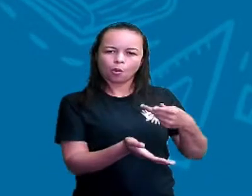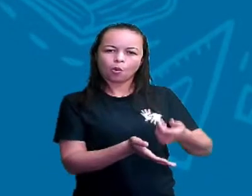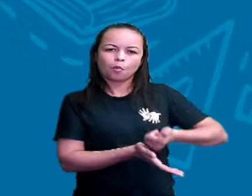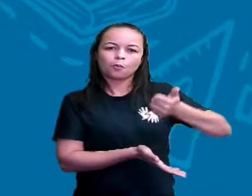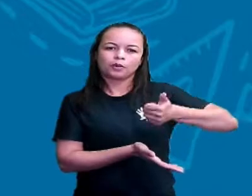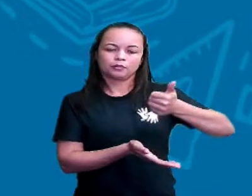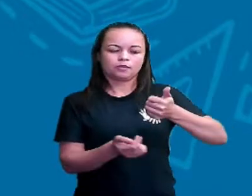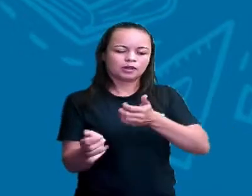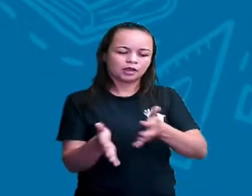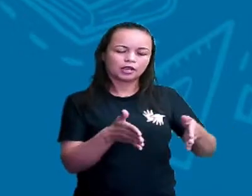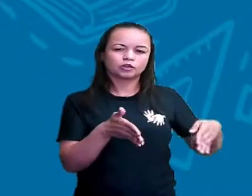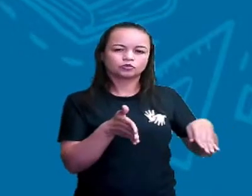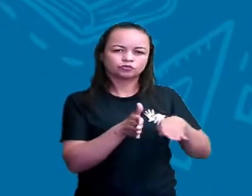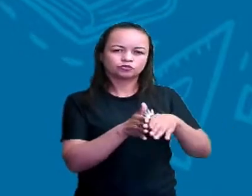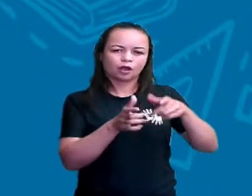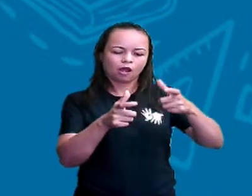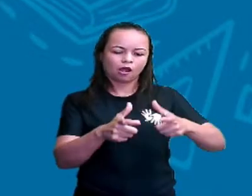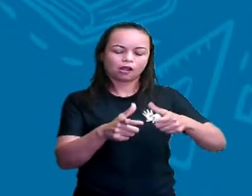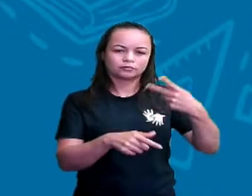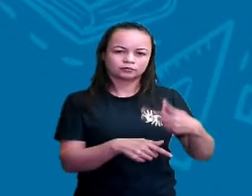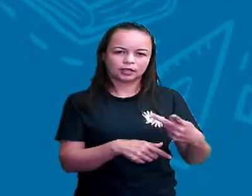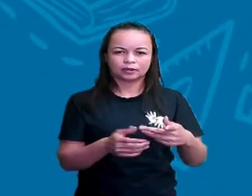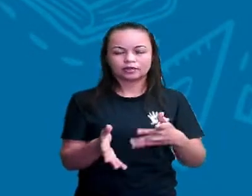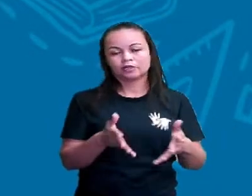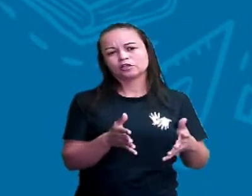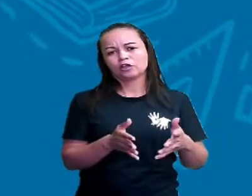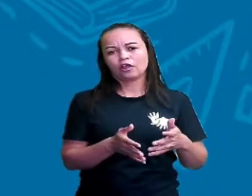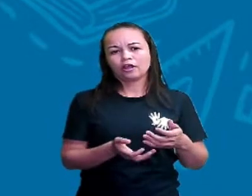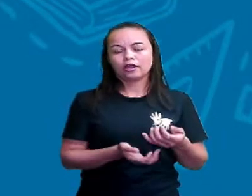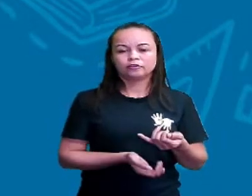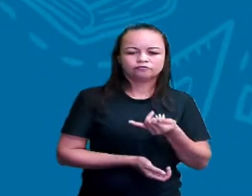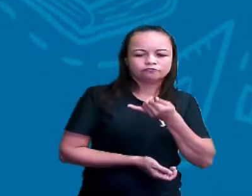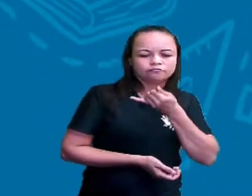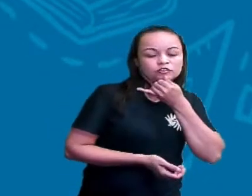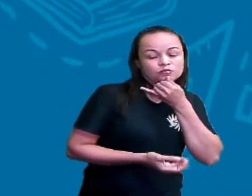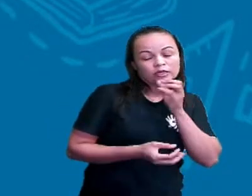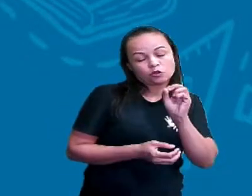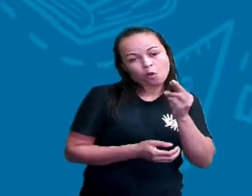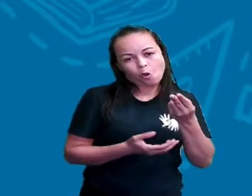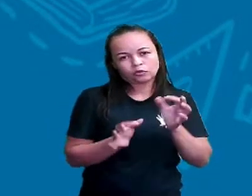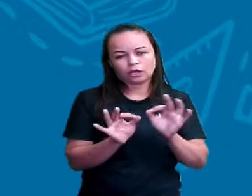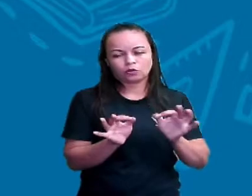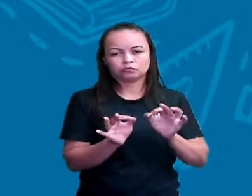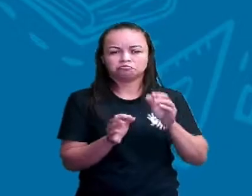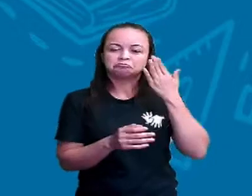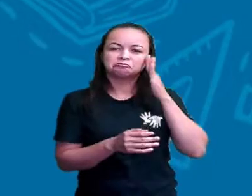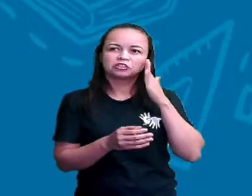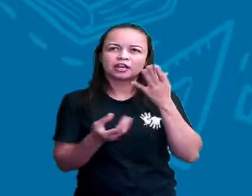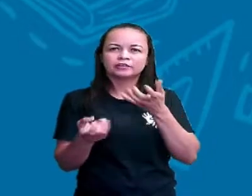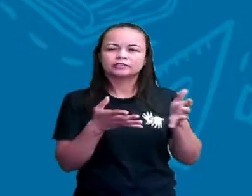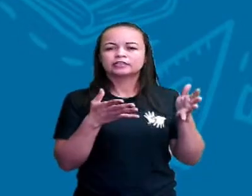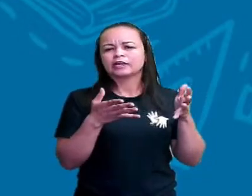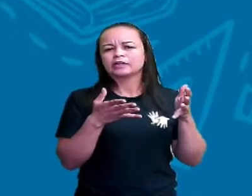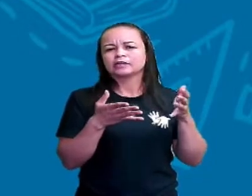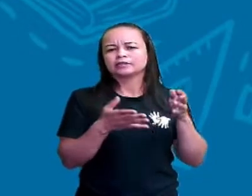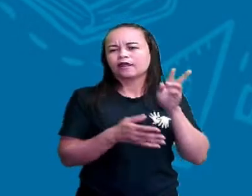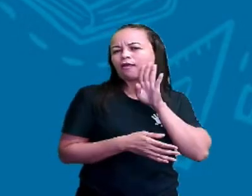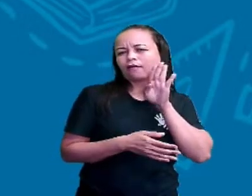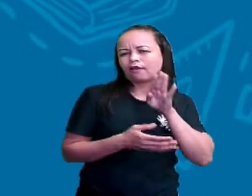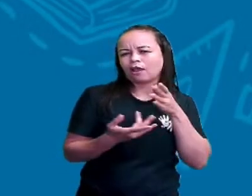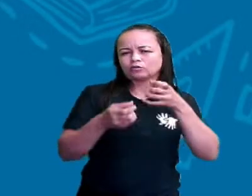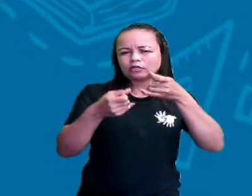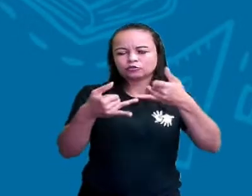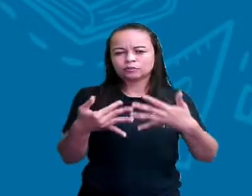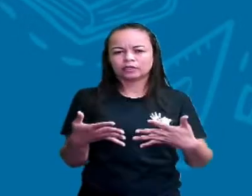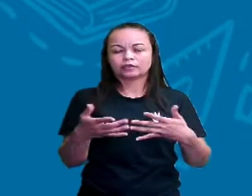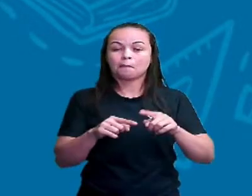Brasil, os donos da terra verdadeiramente, né? Infelizmente ou felizmente, porque senão também a gente não estaria aqui, nem sei se é legal estar dizendo isso, mas